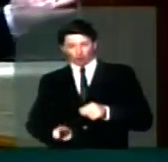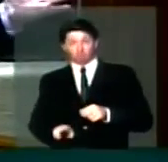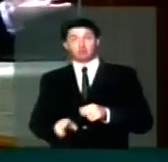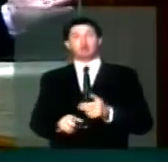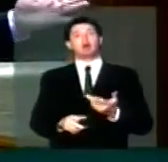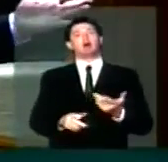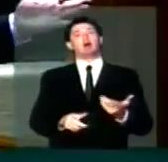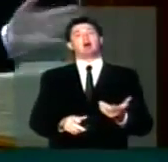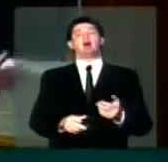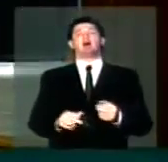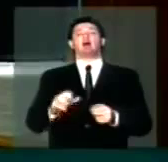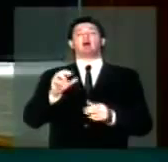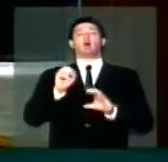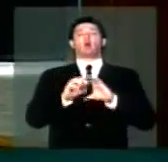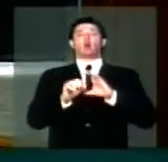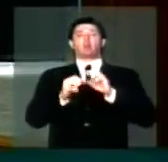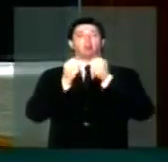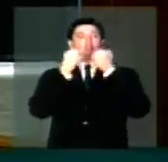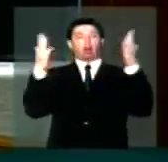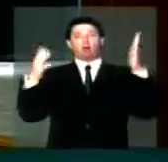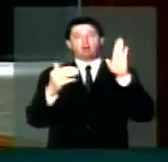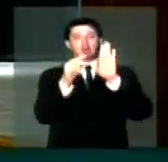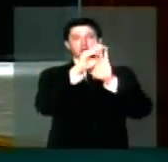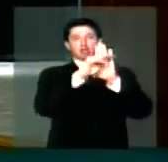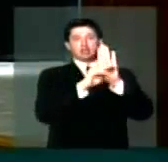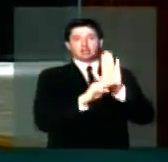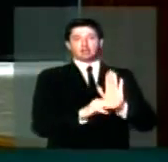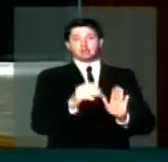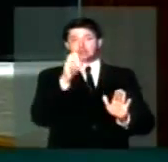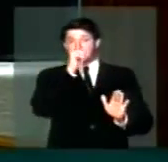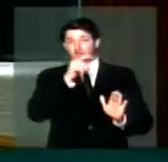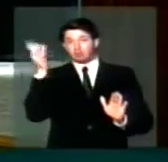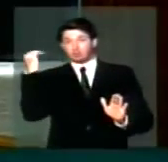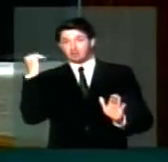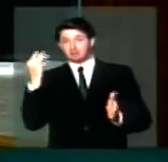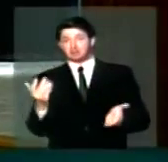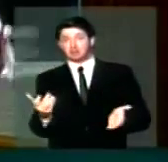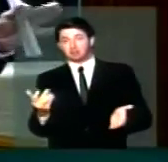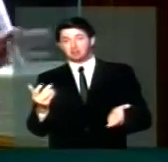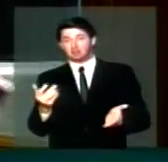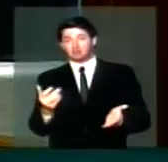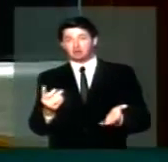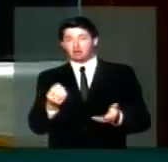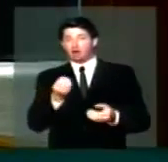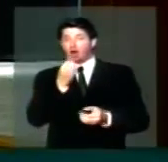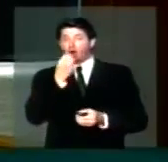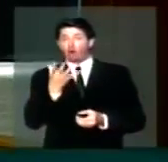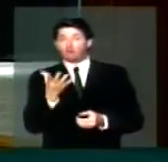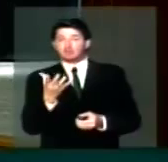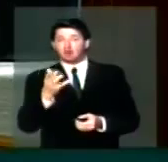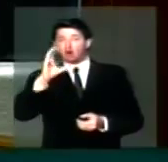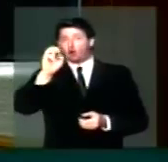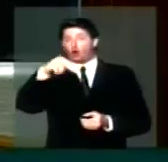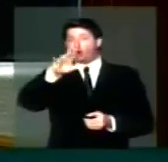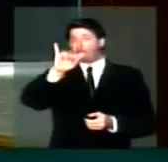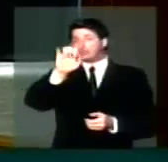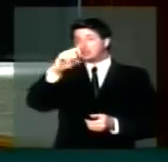jornal O Globo estampou na sua capa do sábado uma confissão.